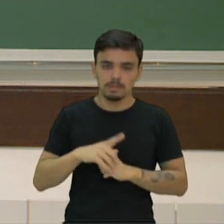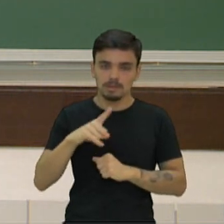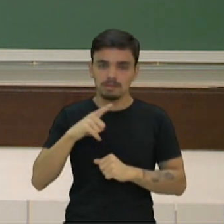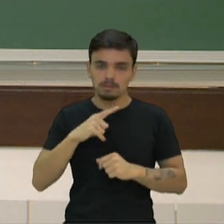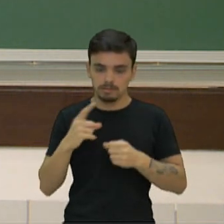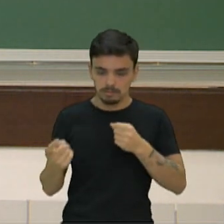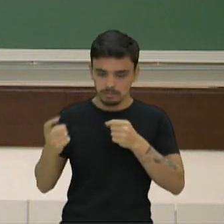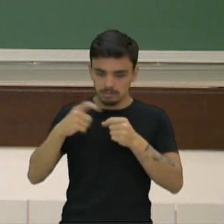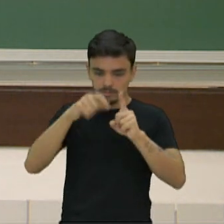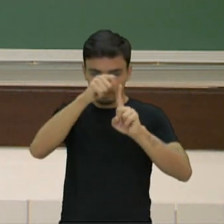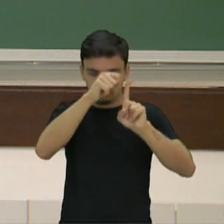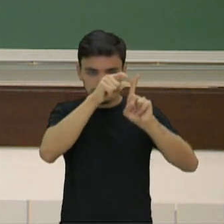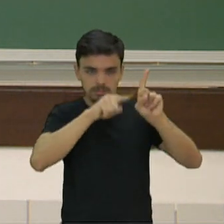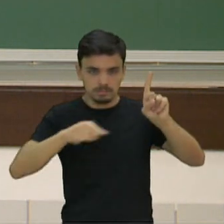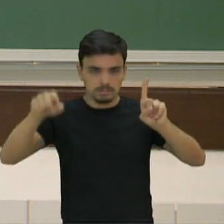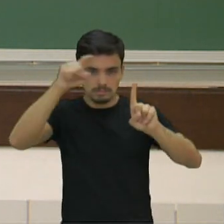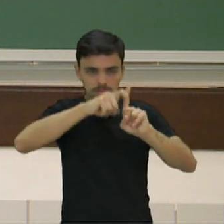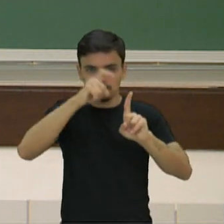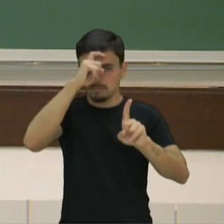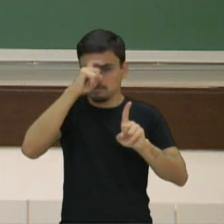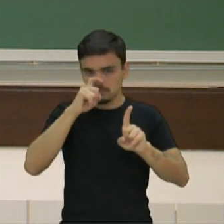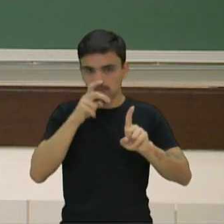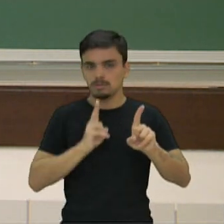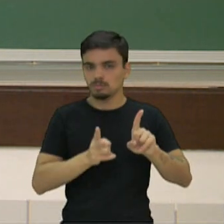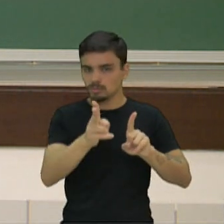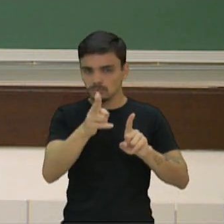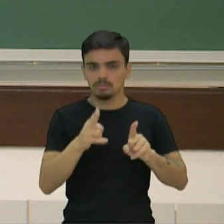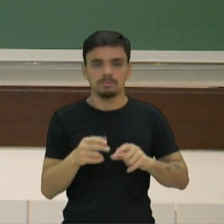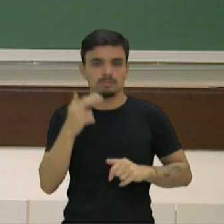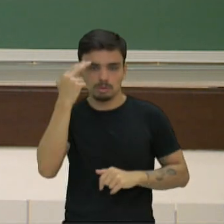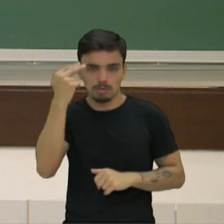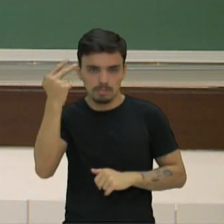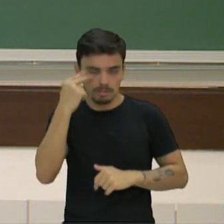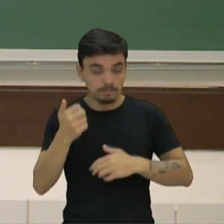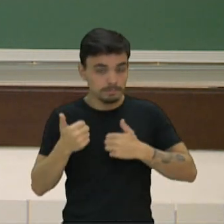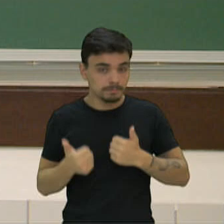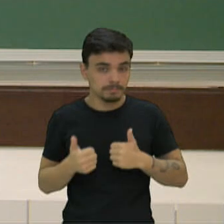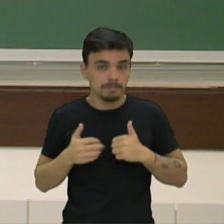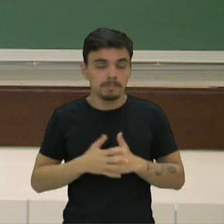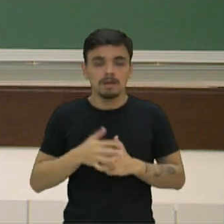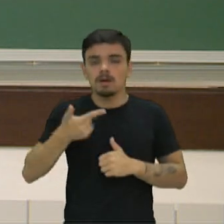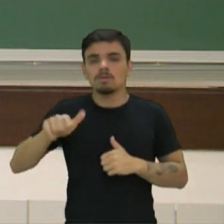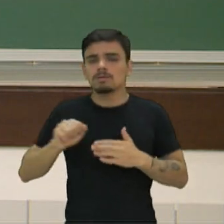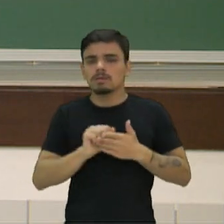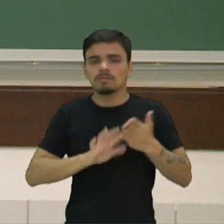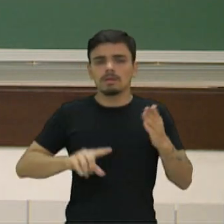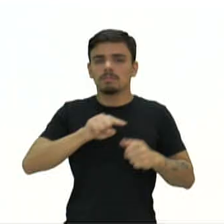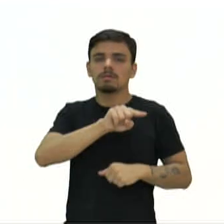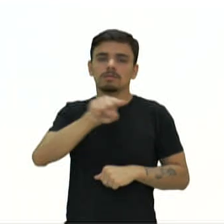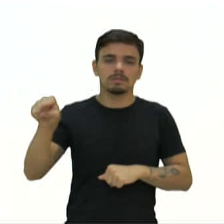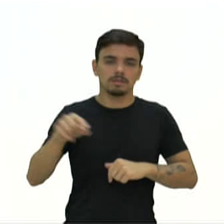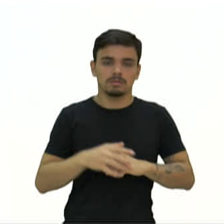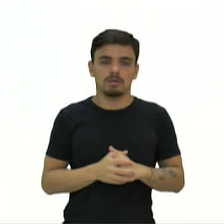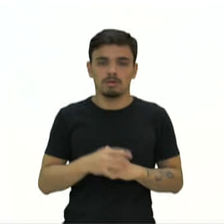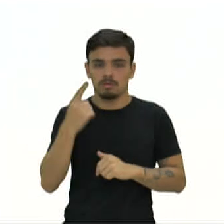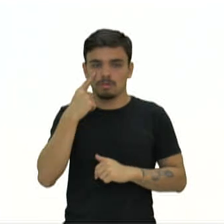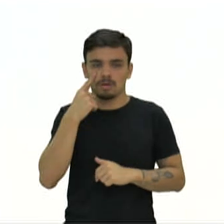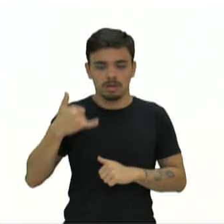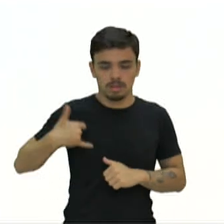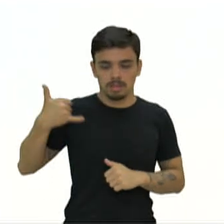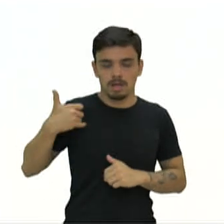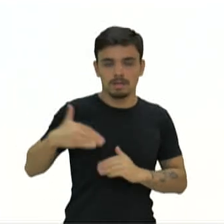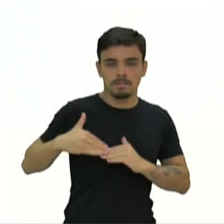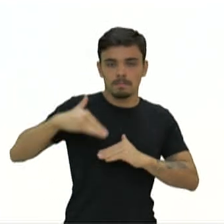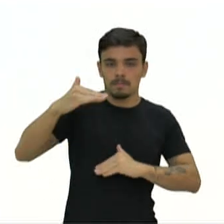a menstruação normalmente ali. Beleza, gente? Mais um exercício para vocês. Com o aumento da idade,